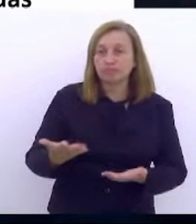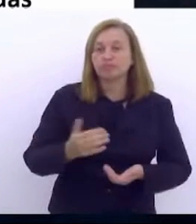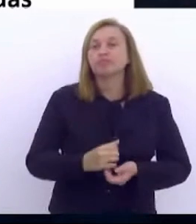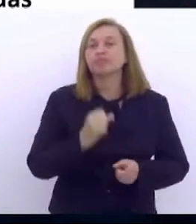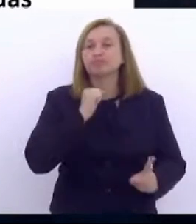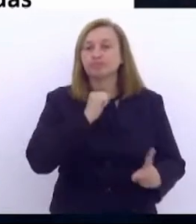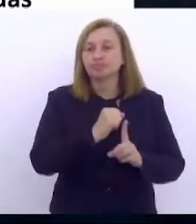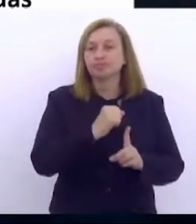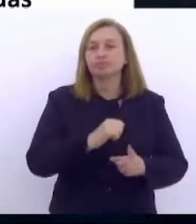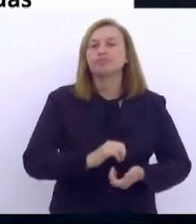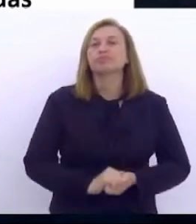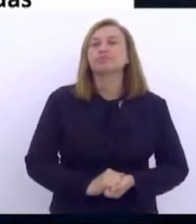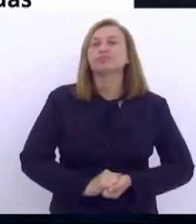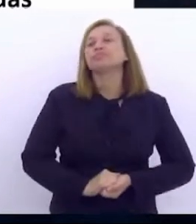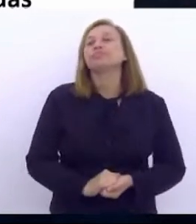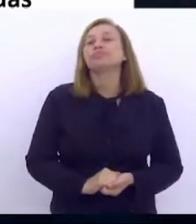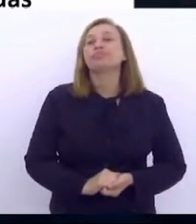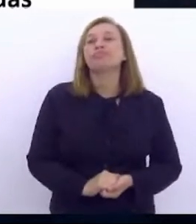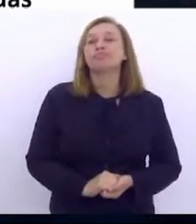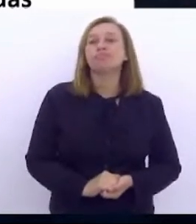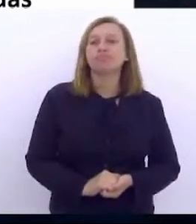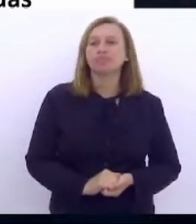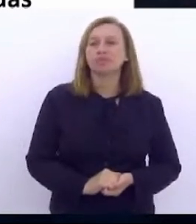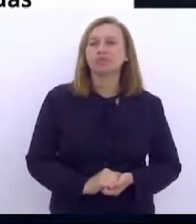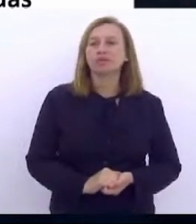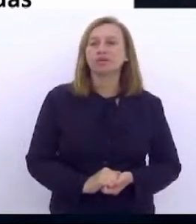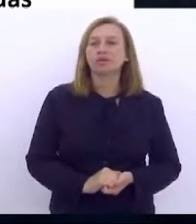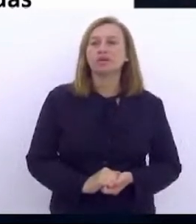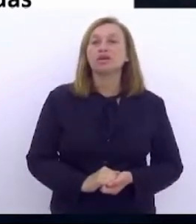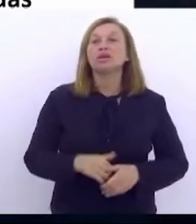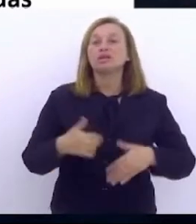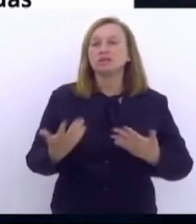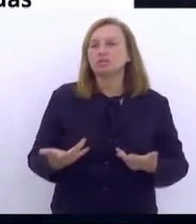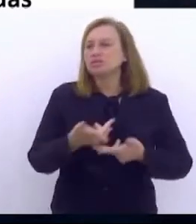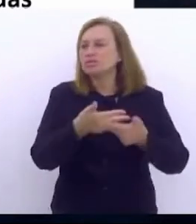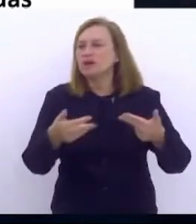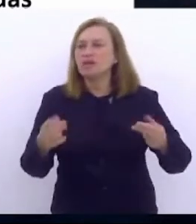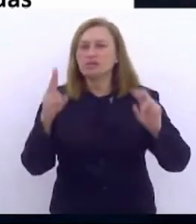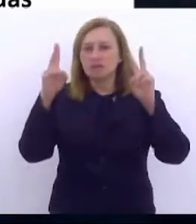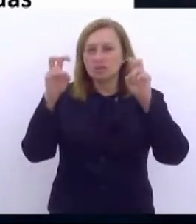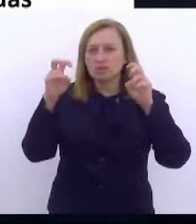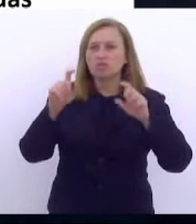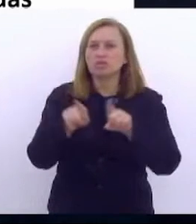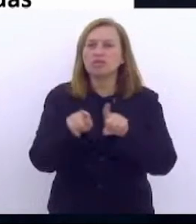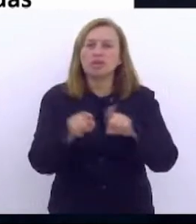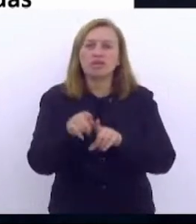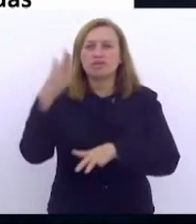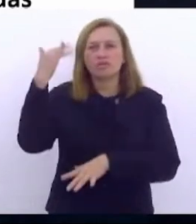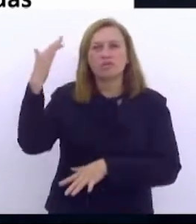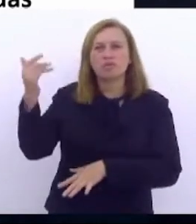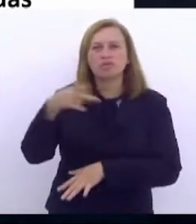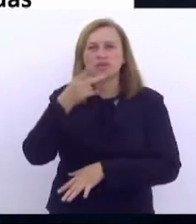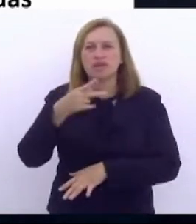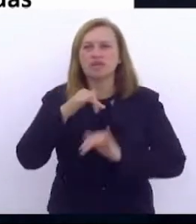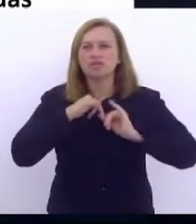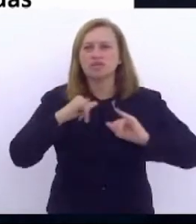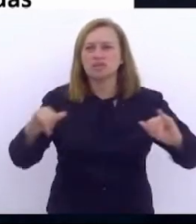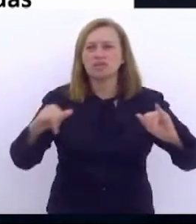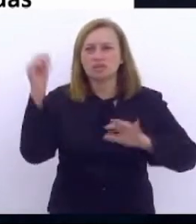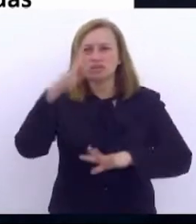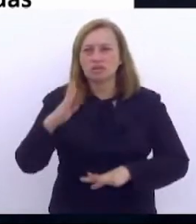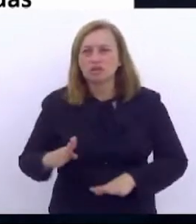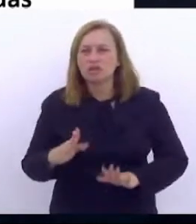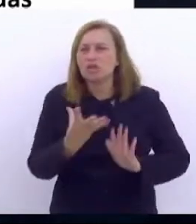ele cometeu esse assassinato. Então, existem muitos casos, tem outros casos também famosos que foram noticiados no Brasil.